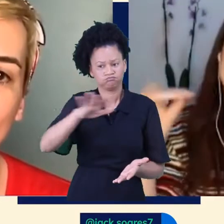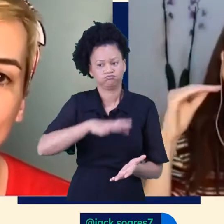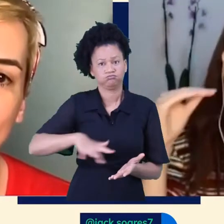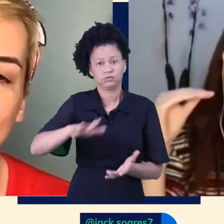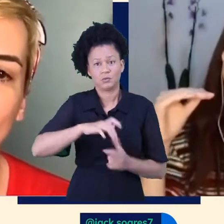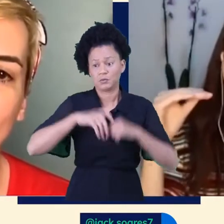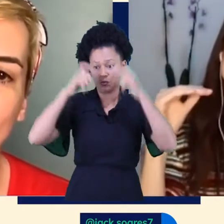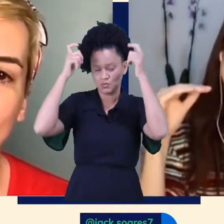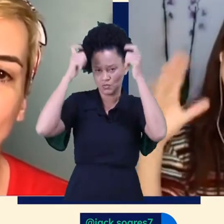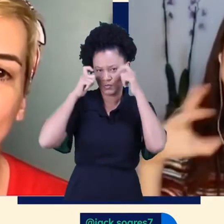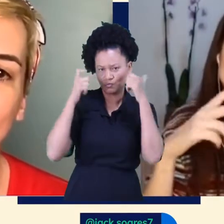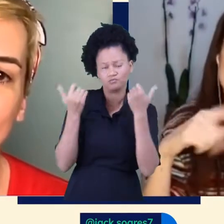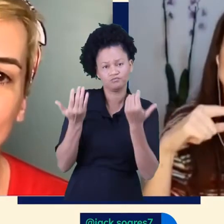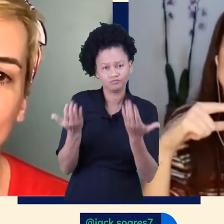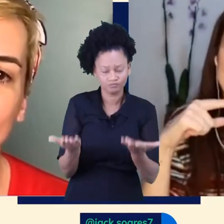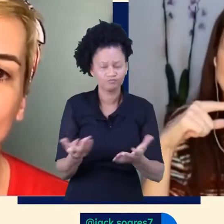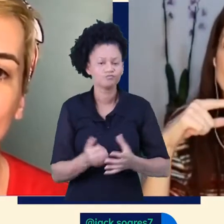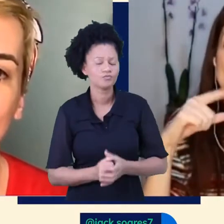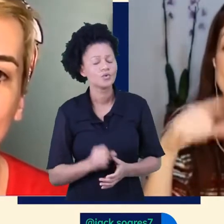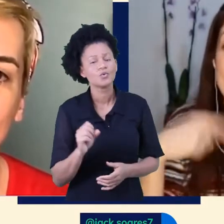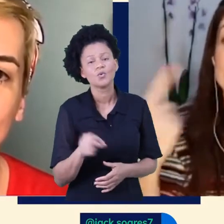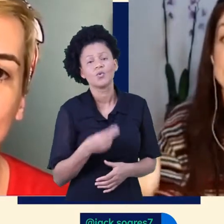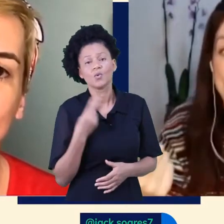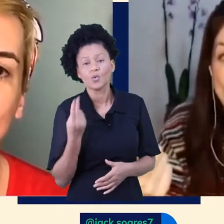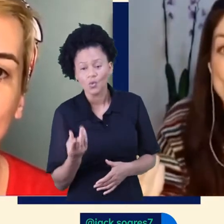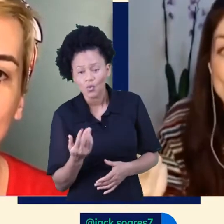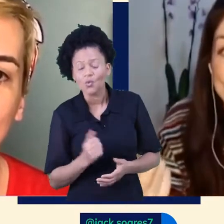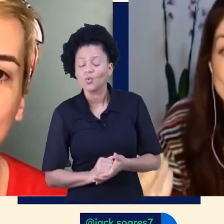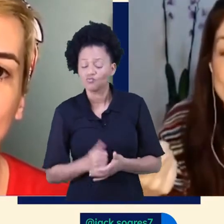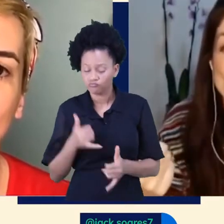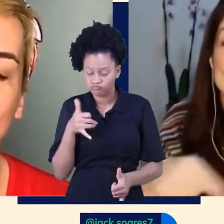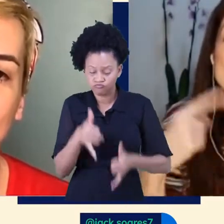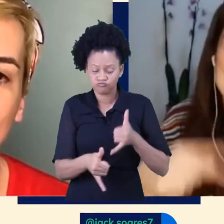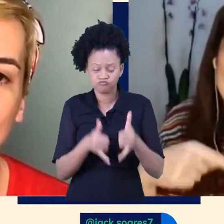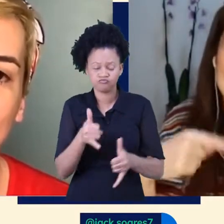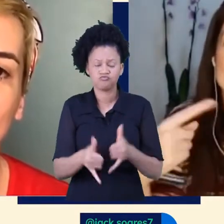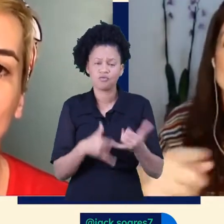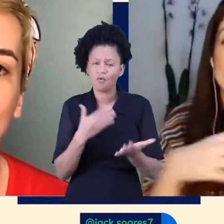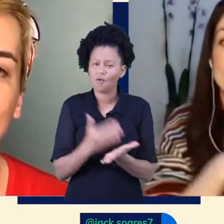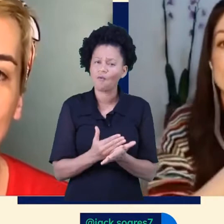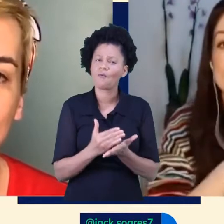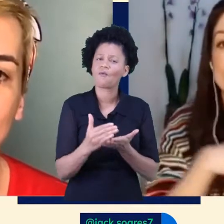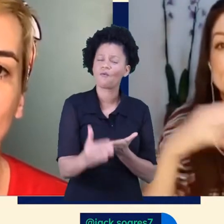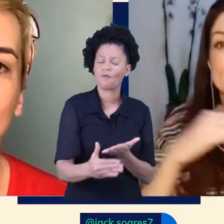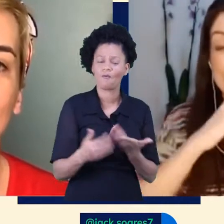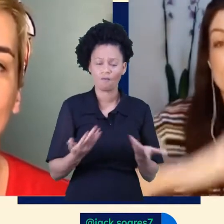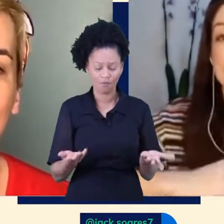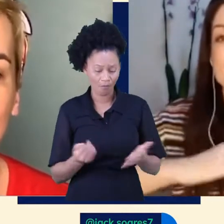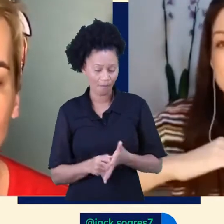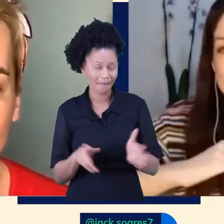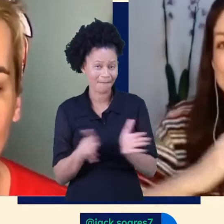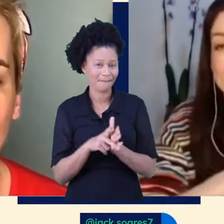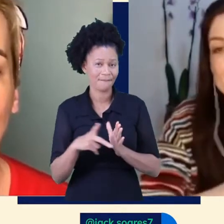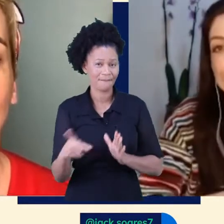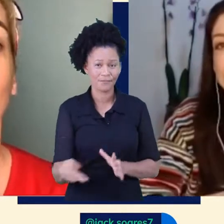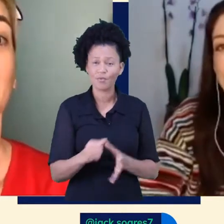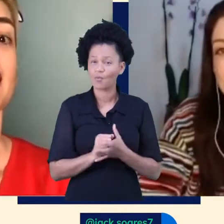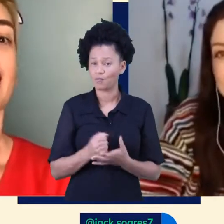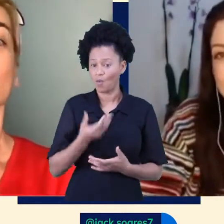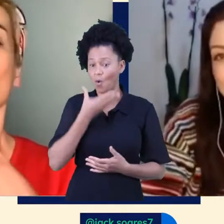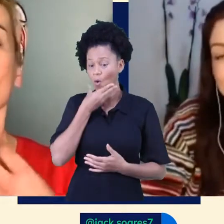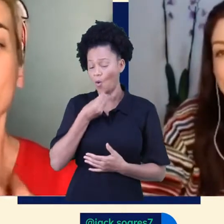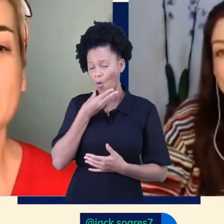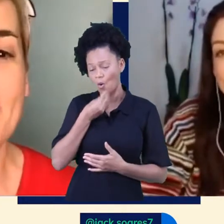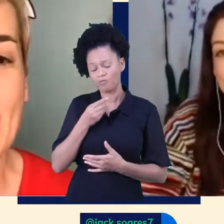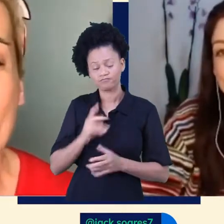Então, o salto, além de ser também, começa como um acessório de homens, também tem a ver com essa, para mostrar a diferença de